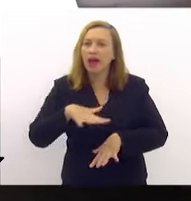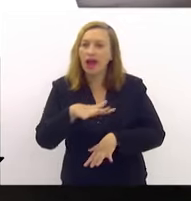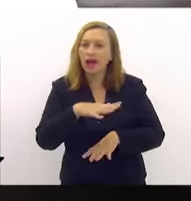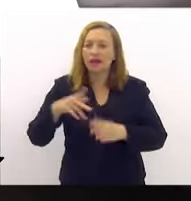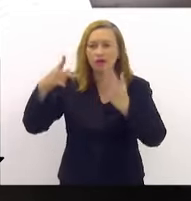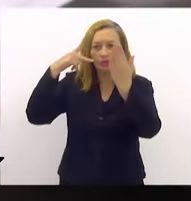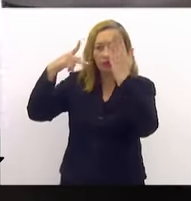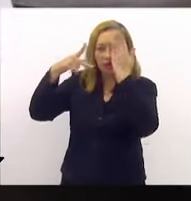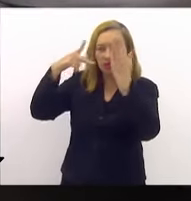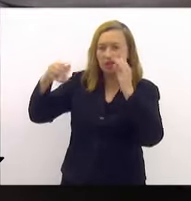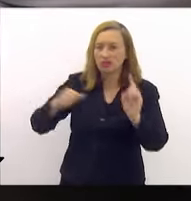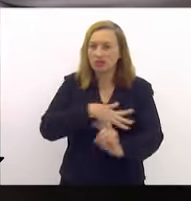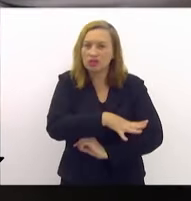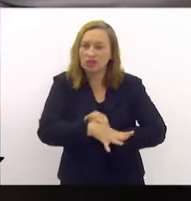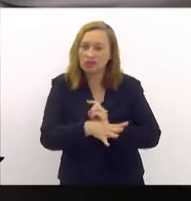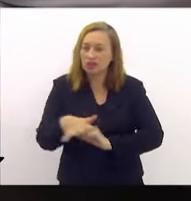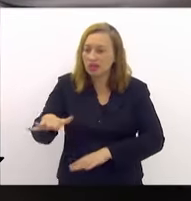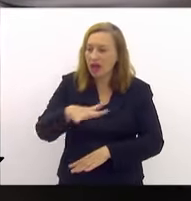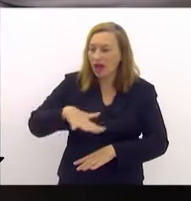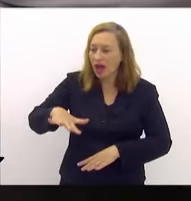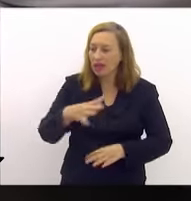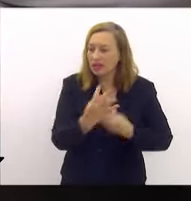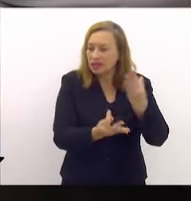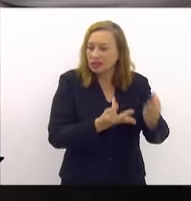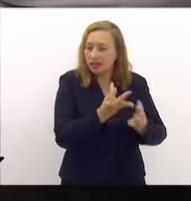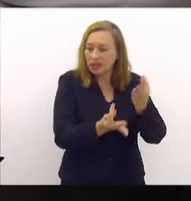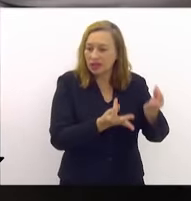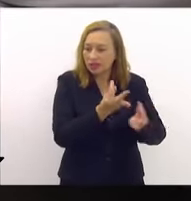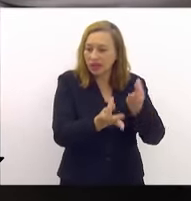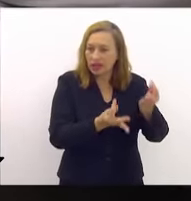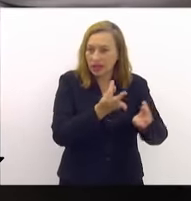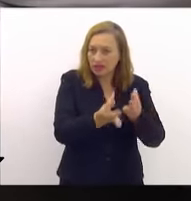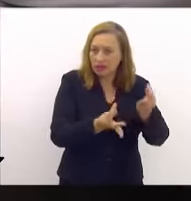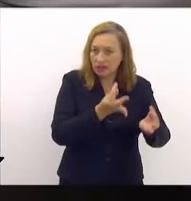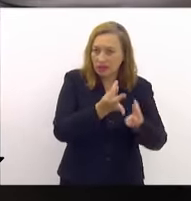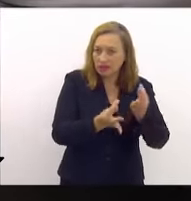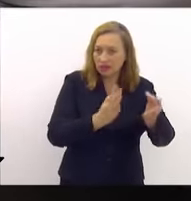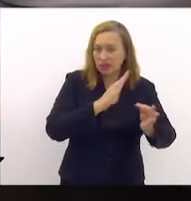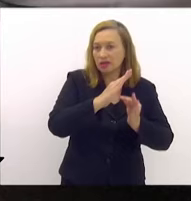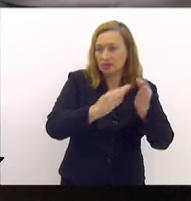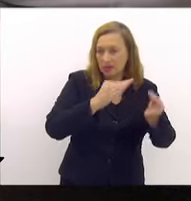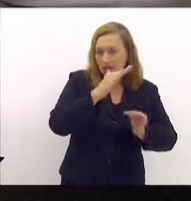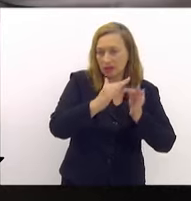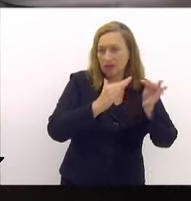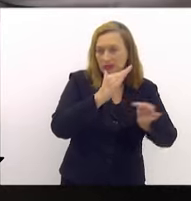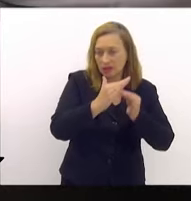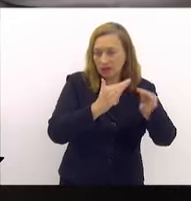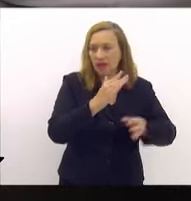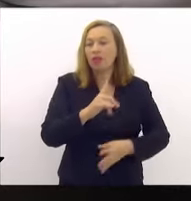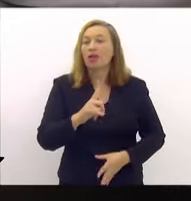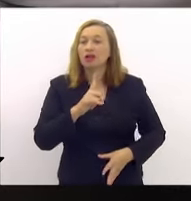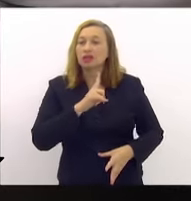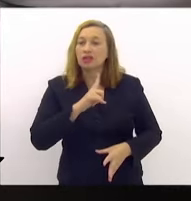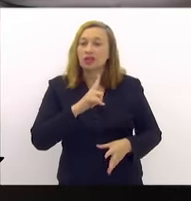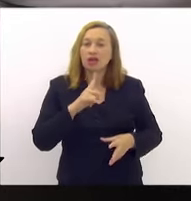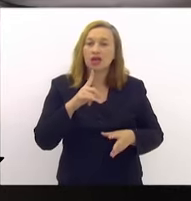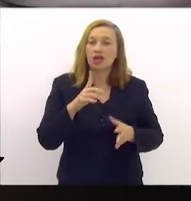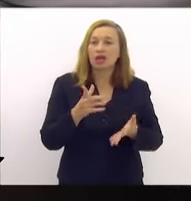nas residências terapêuticas, além do técnico, da possibilidade de você ter supervisão médica,